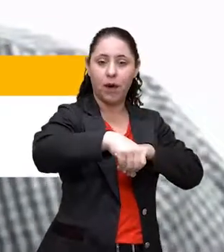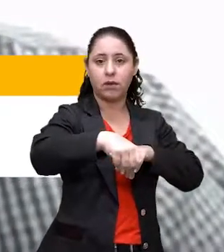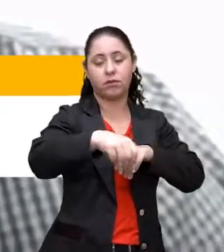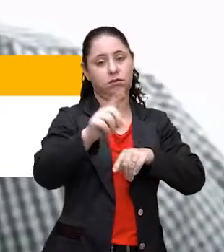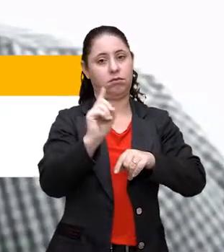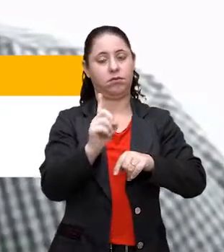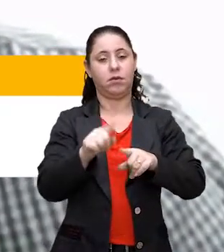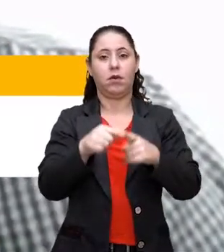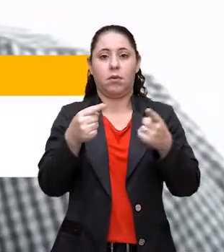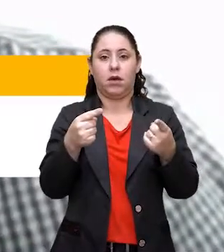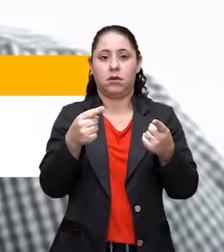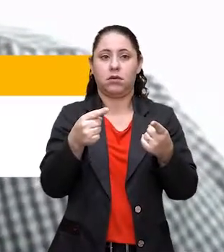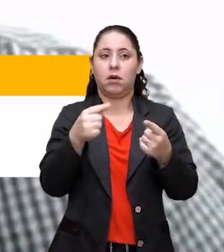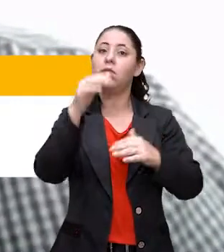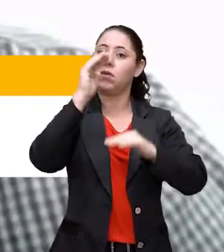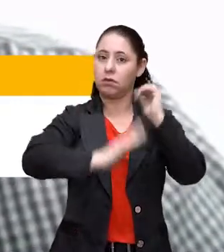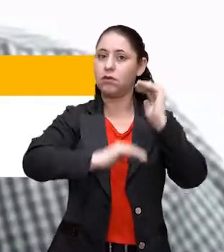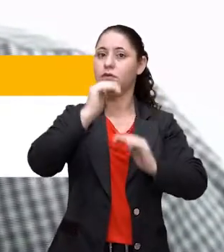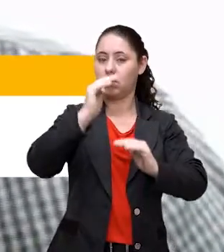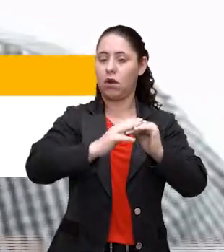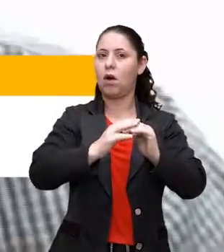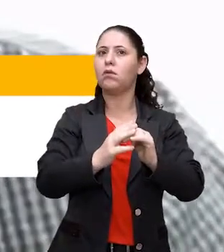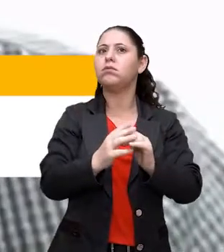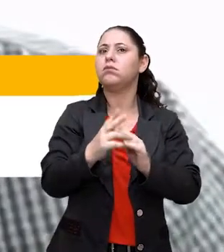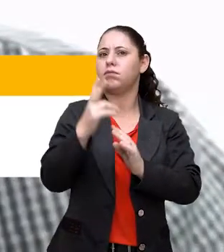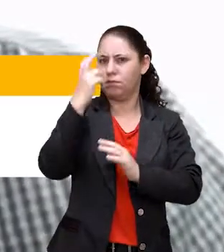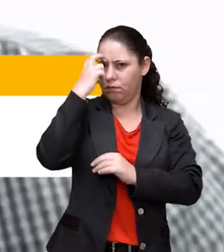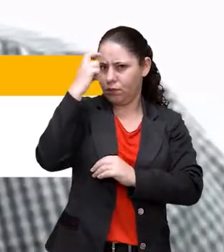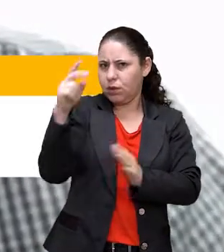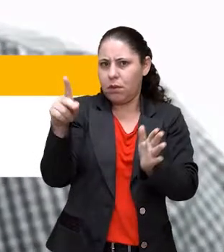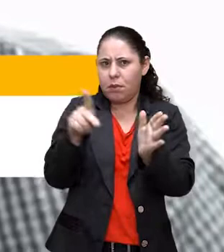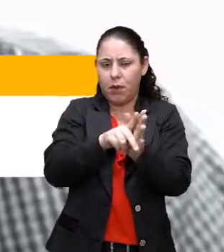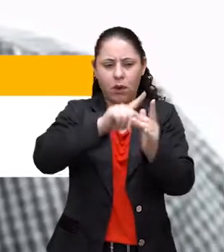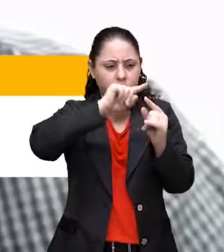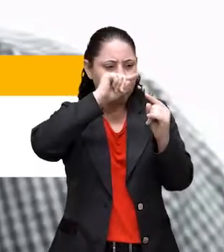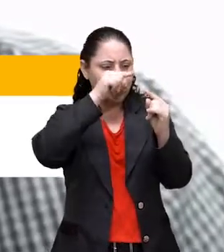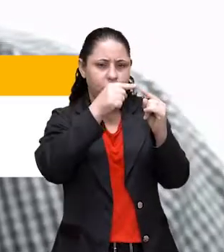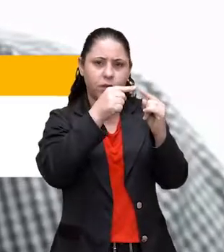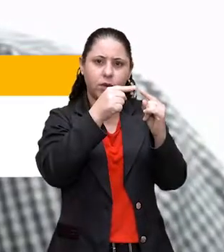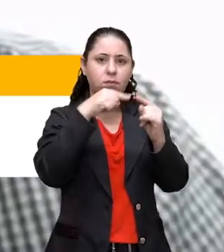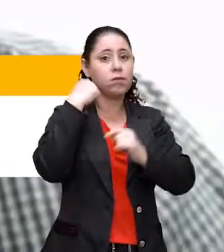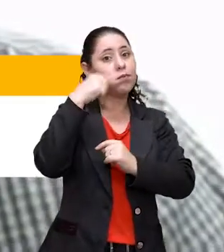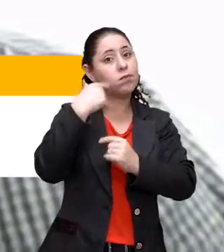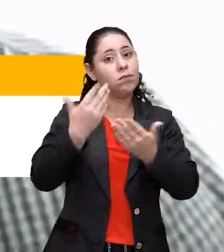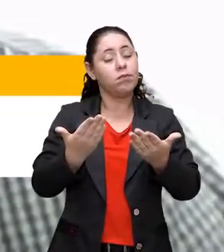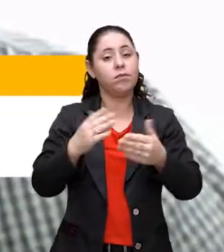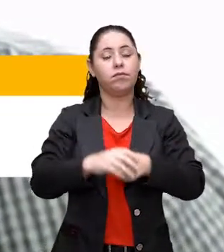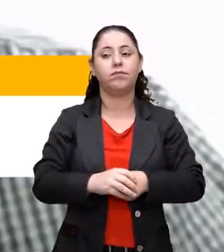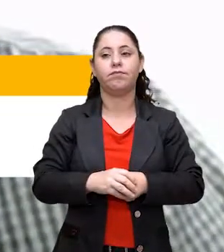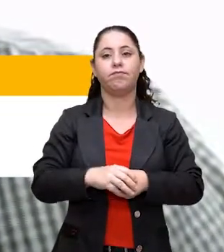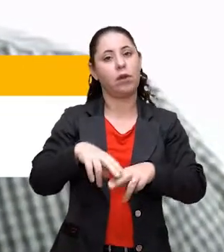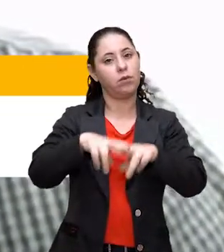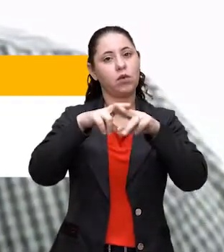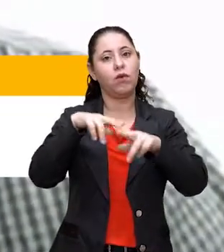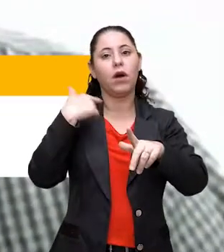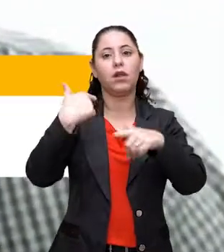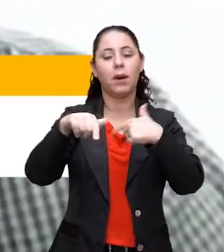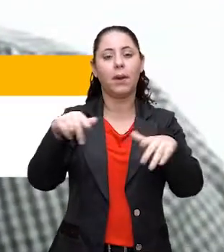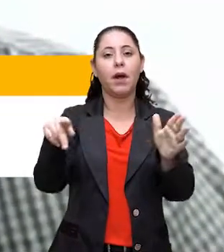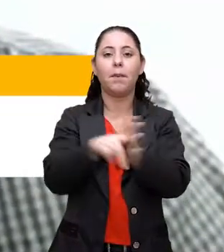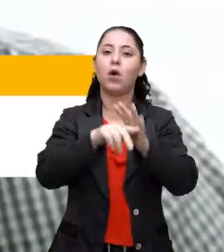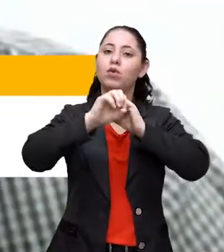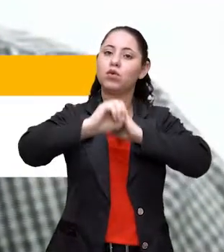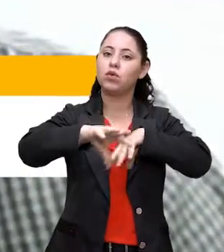formado, né, mas ele é um profissional que detém conhecimentos específicos daquela área. Então, ele vai